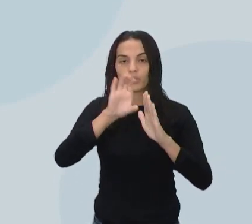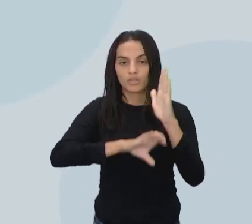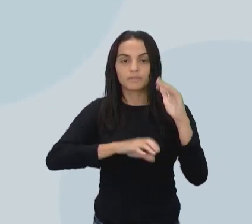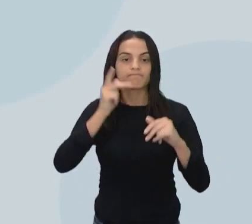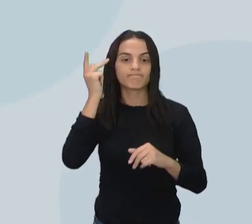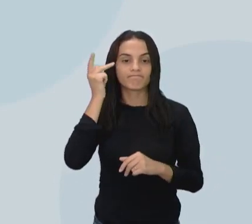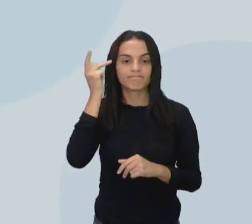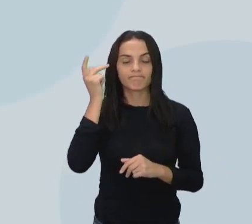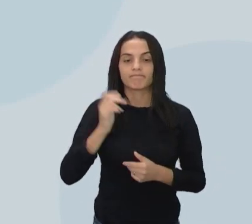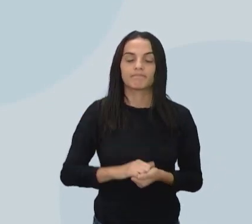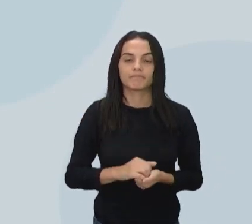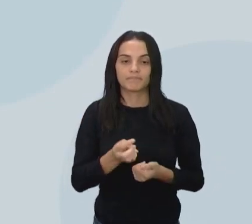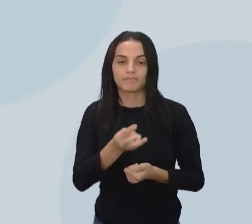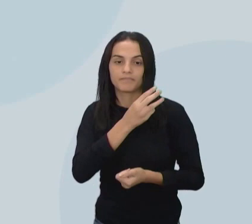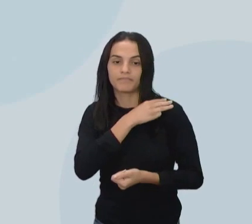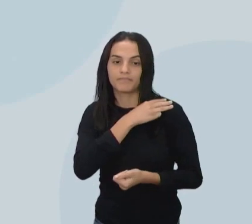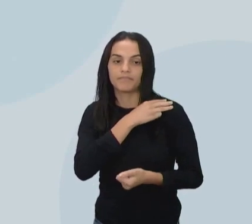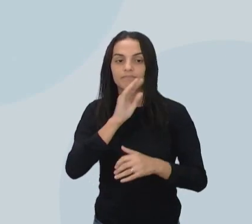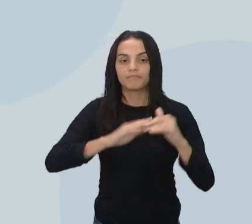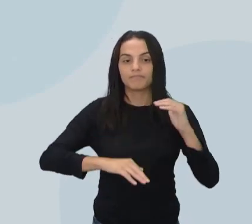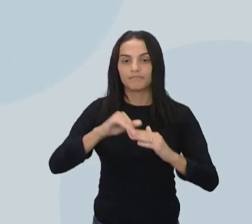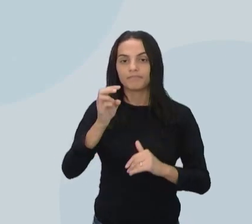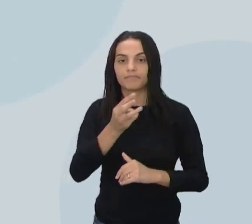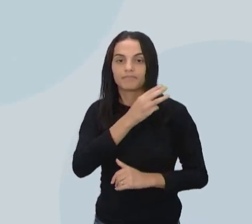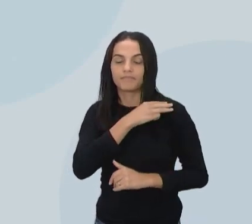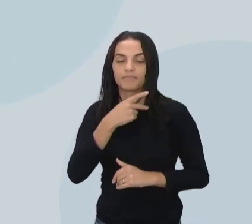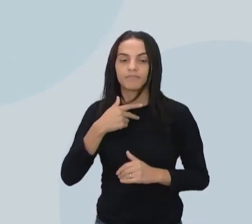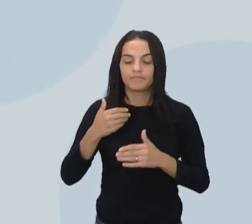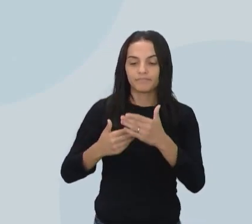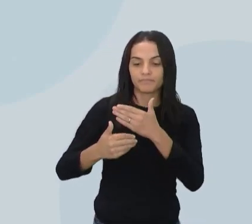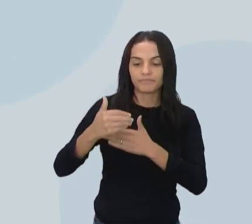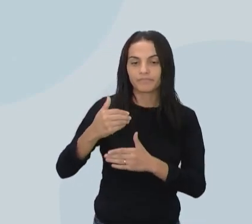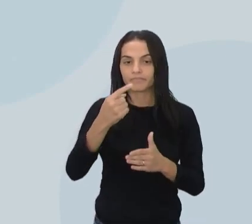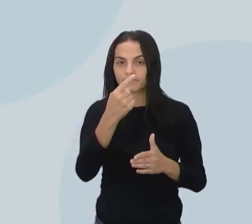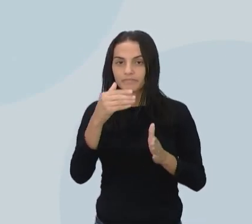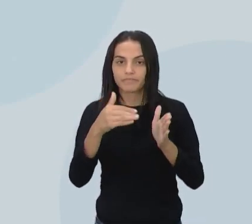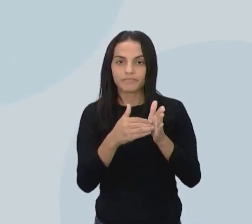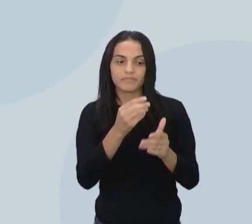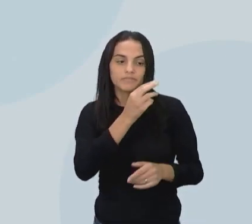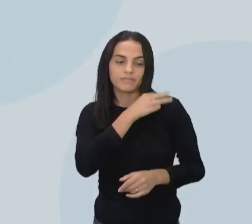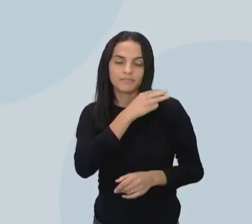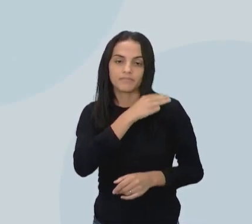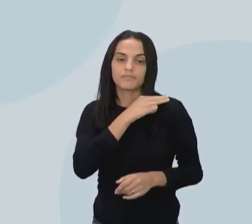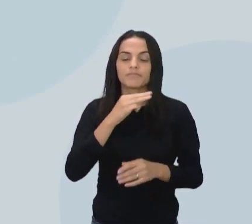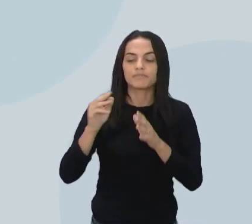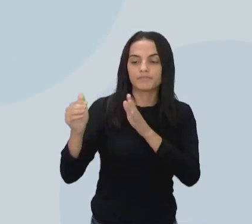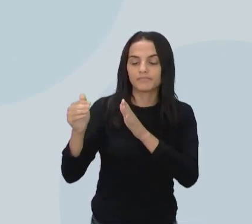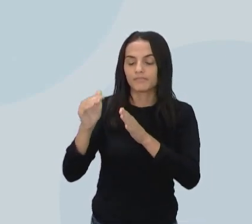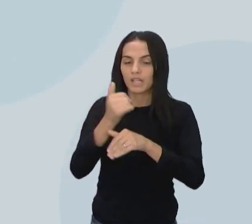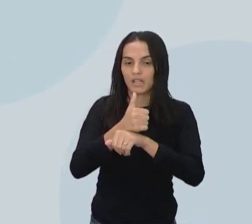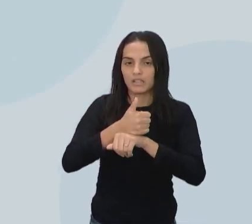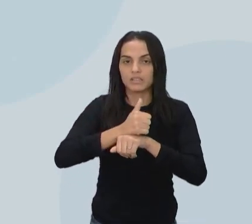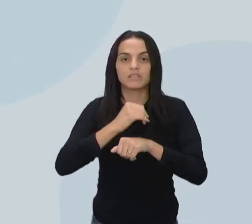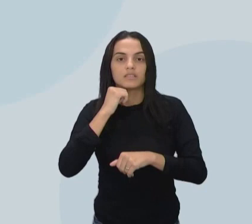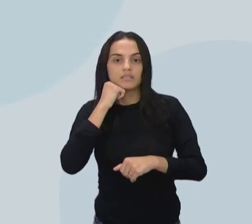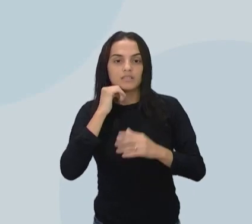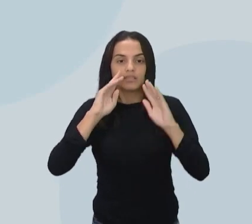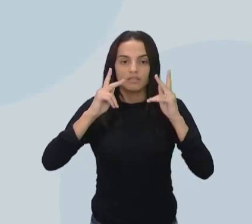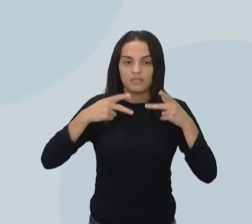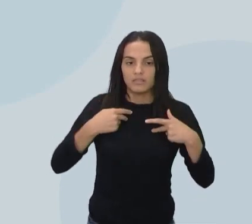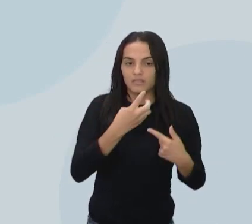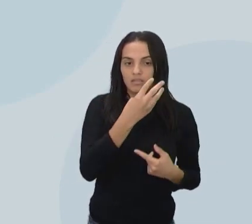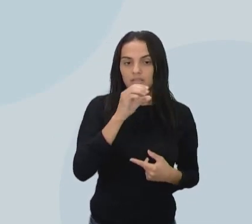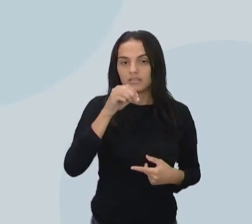que é o do ensino médio, a habilidade do ensino médio, que vai percorrer da primeira à terceira série da área de ciência da natureza, a habilidade